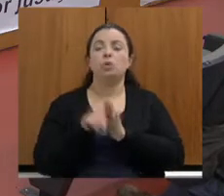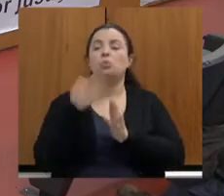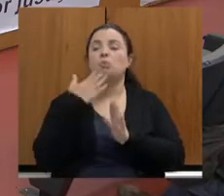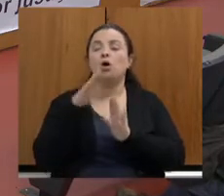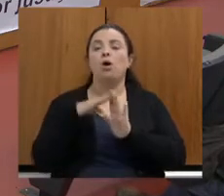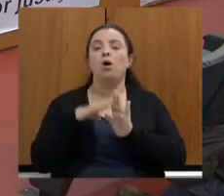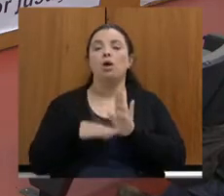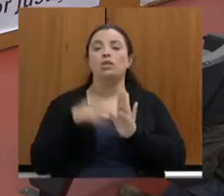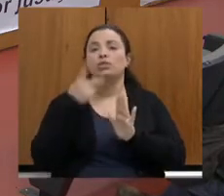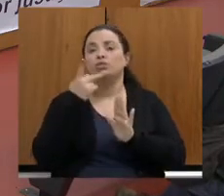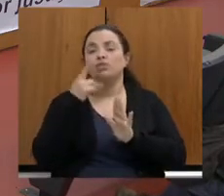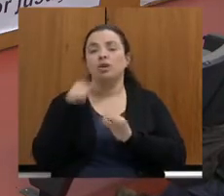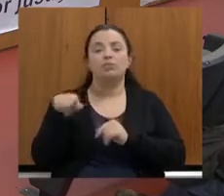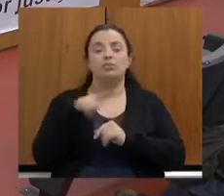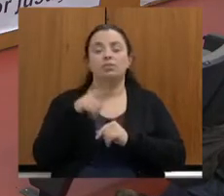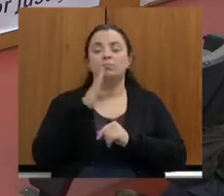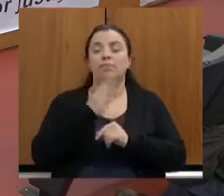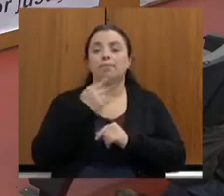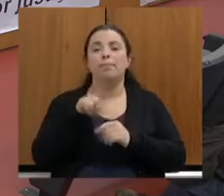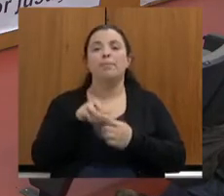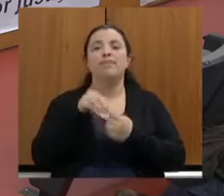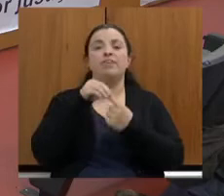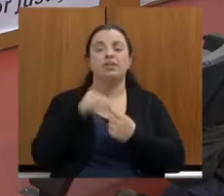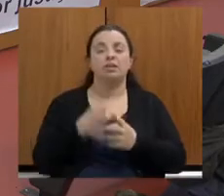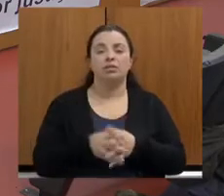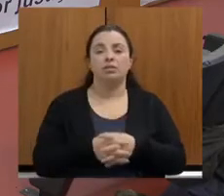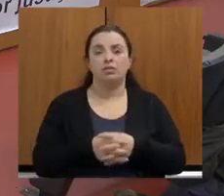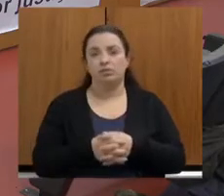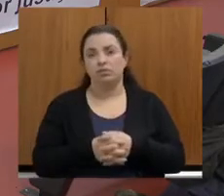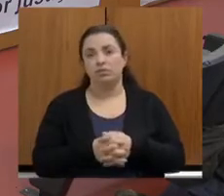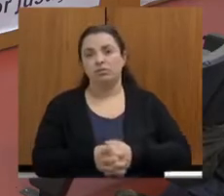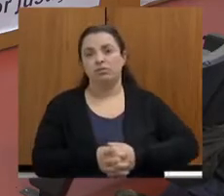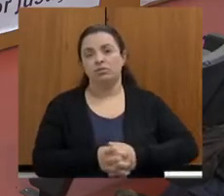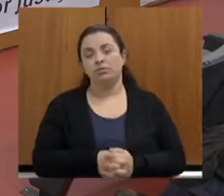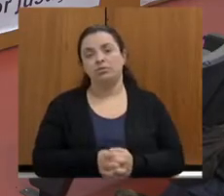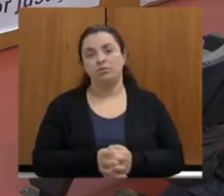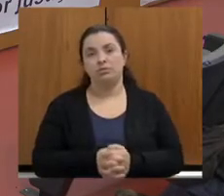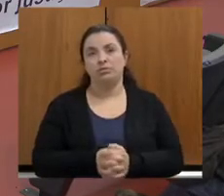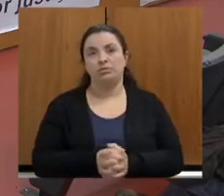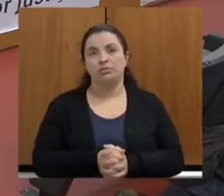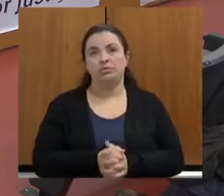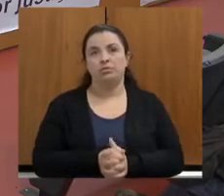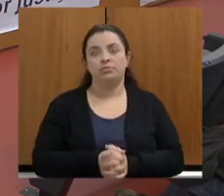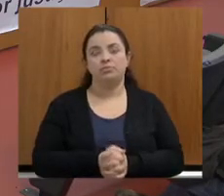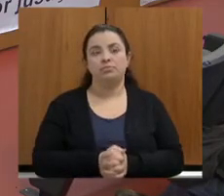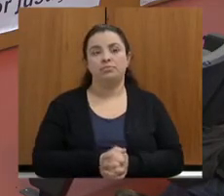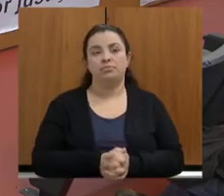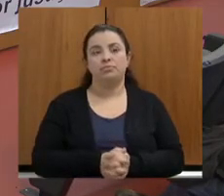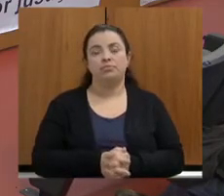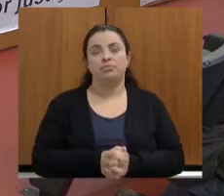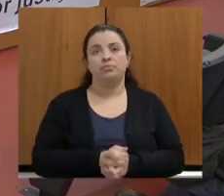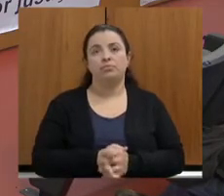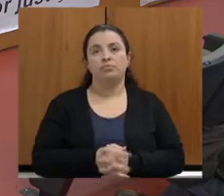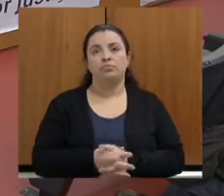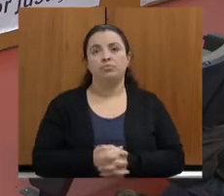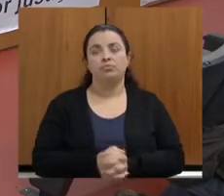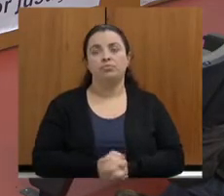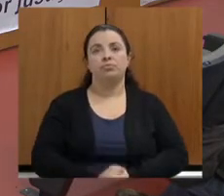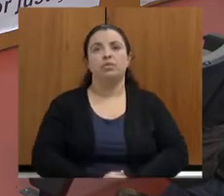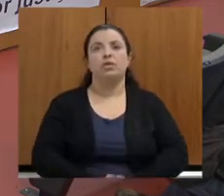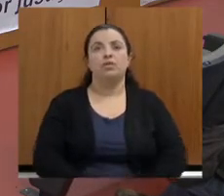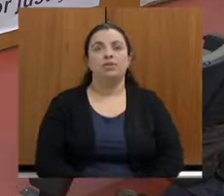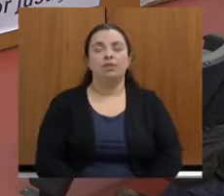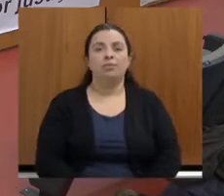E aí E aí a atingido o resultado podemos